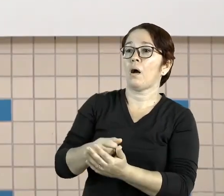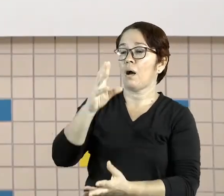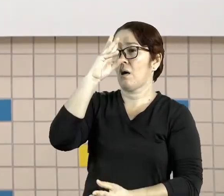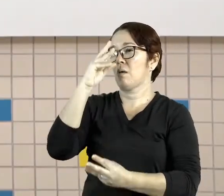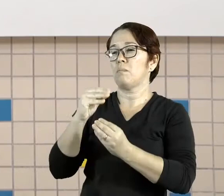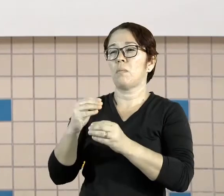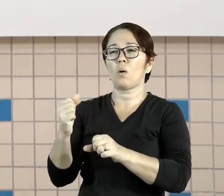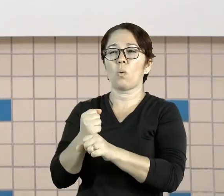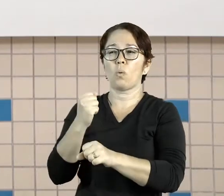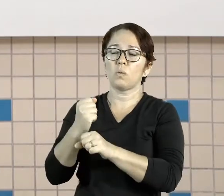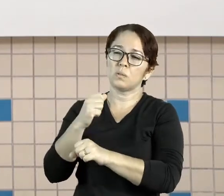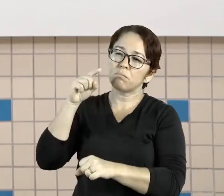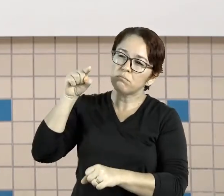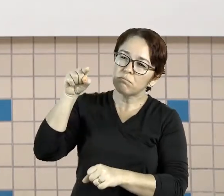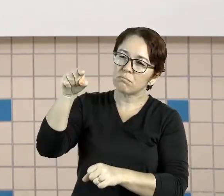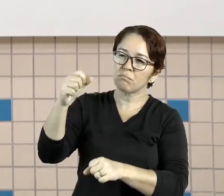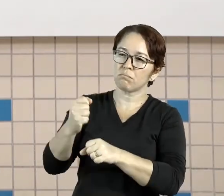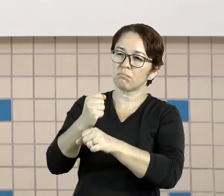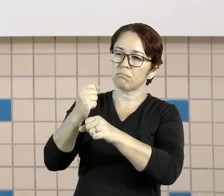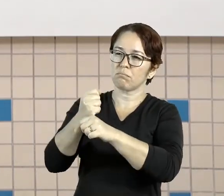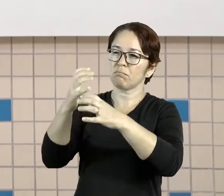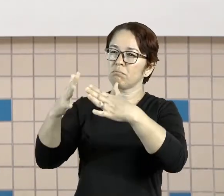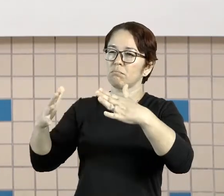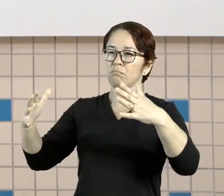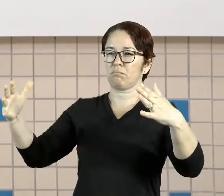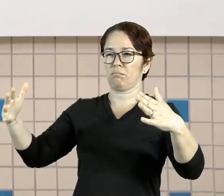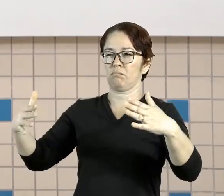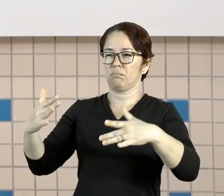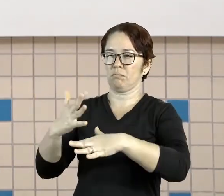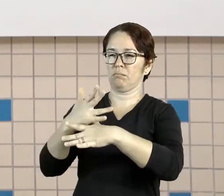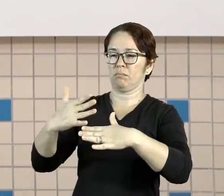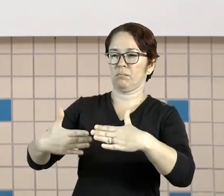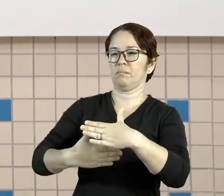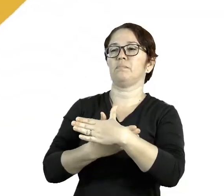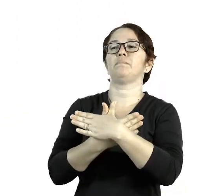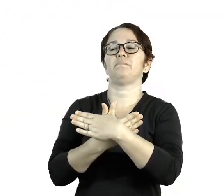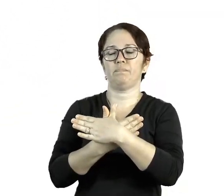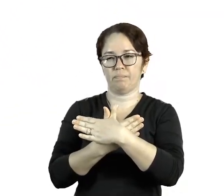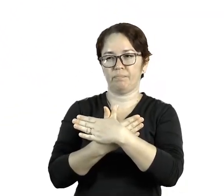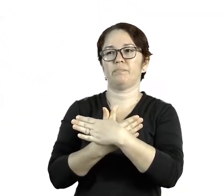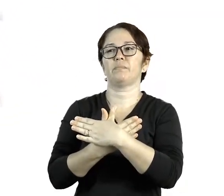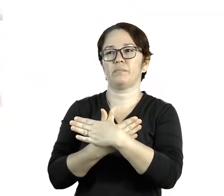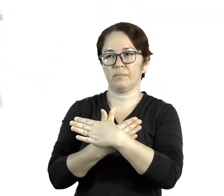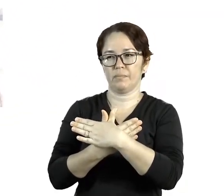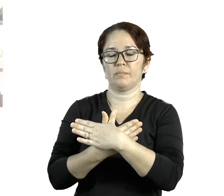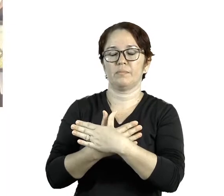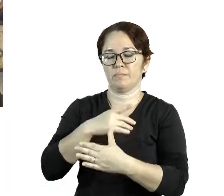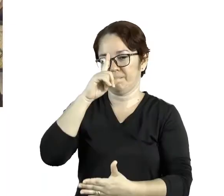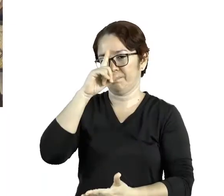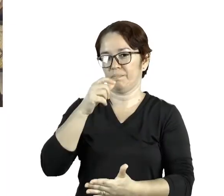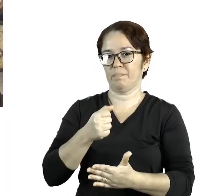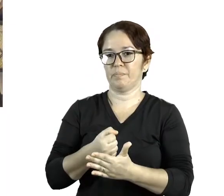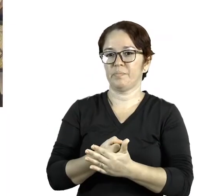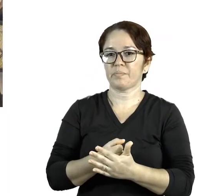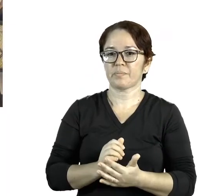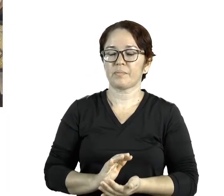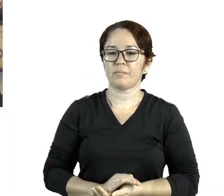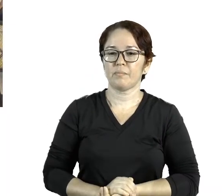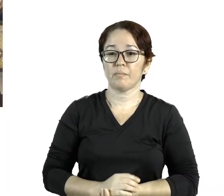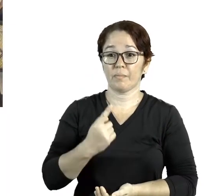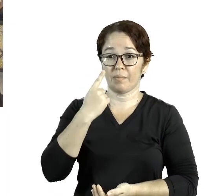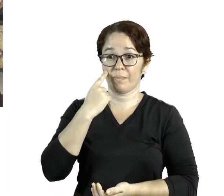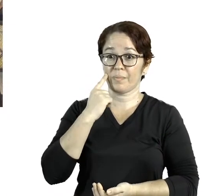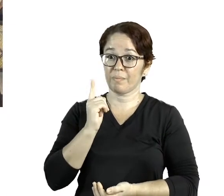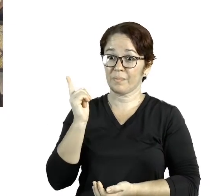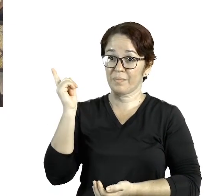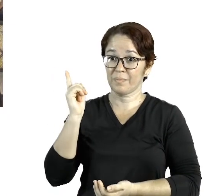bem, eles viram aquela cena em uma pequena ilha em cima do lago Texcoco, tá? Então eles